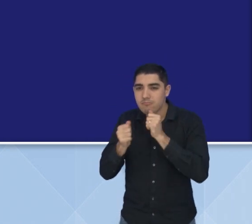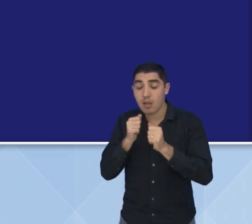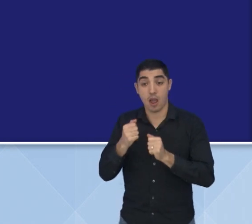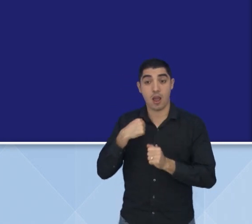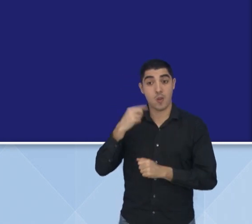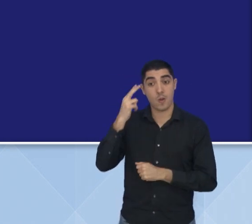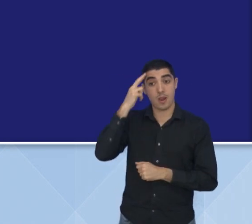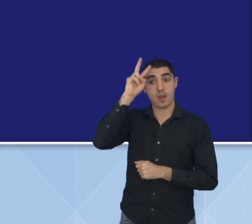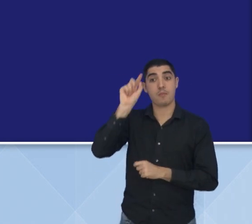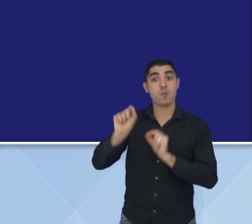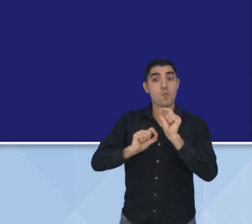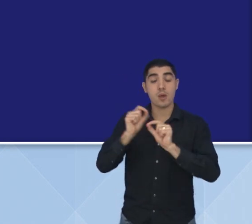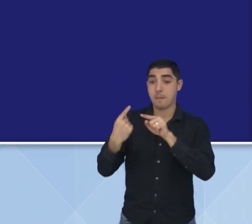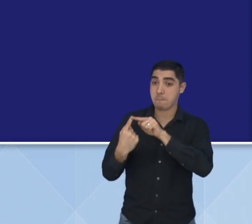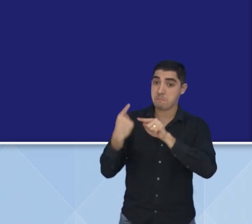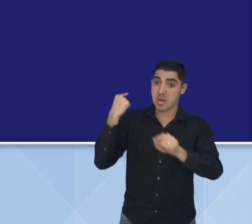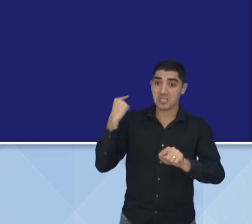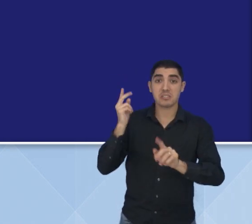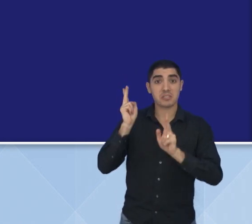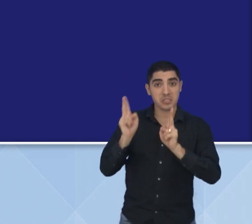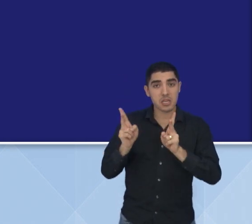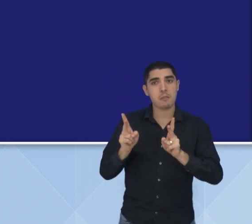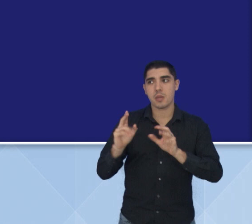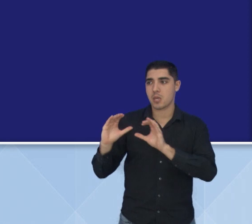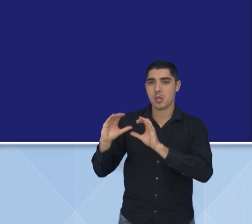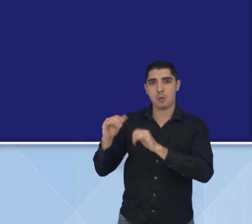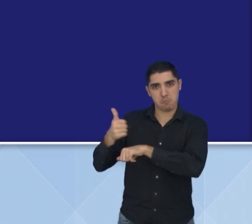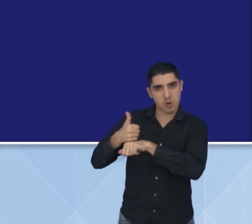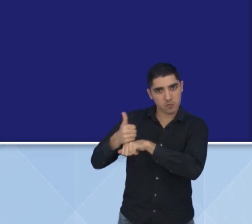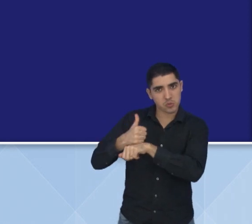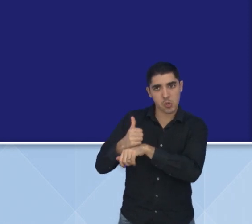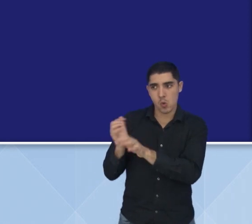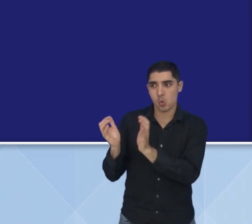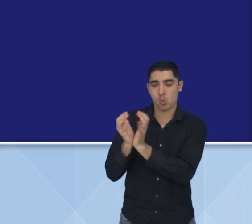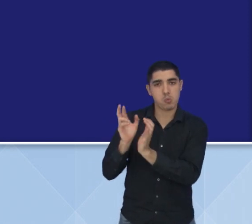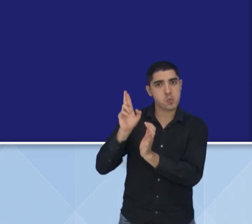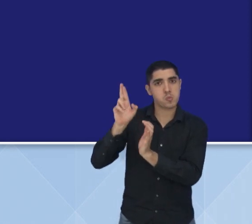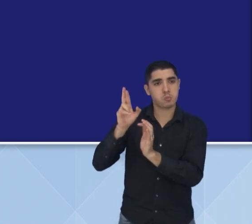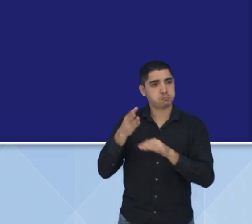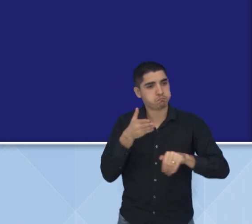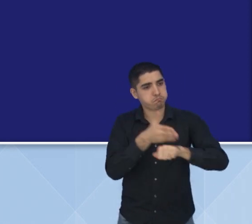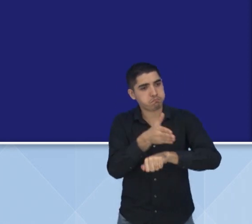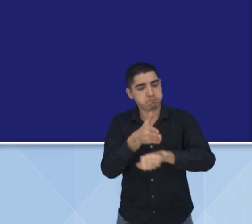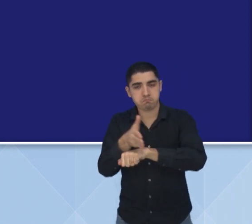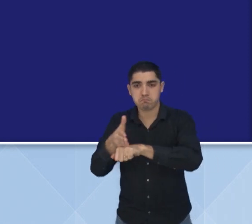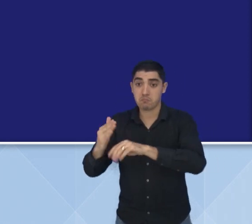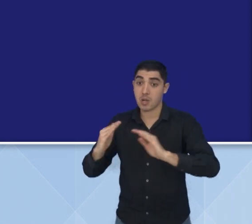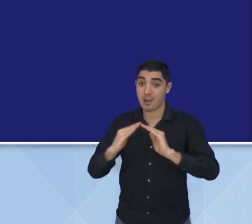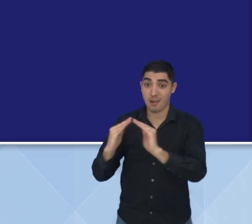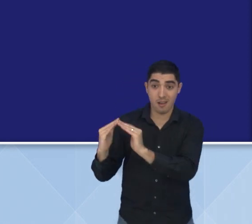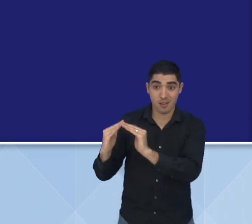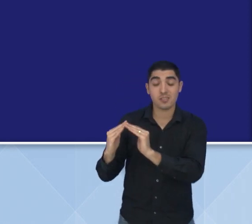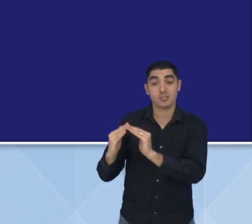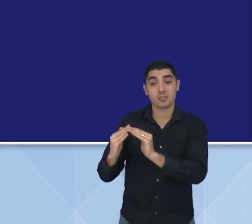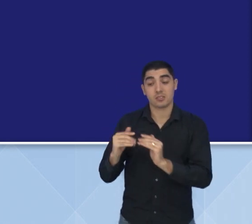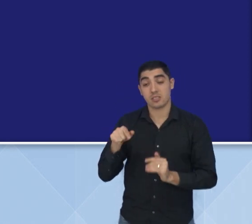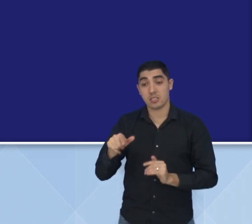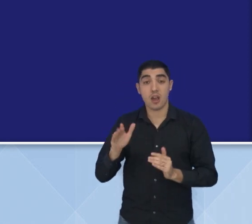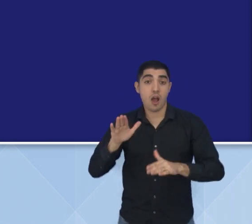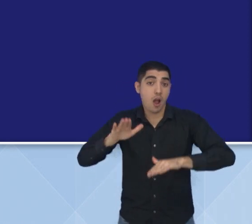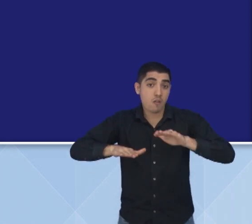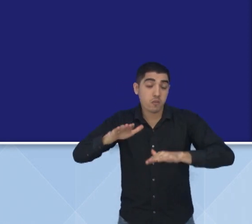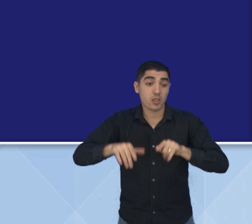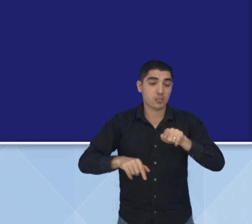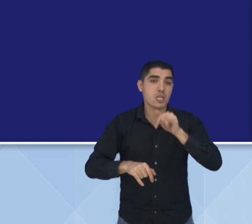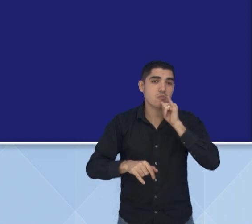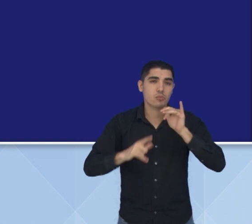farmácia comunitária e apontaram um setor ali que poderia ser, né, um possível criadouro, né, caso que se